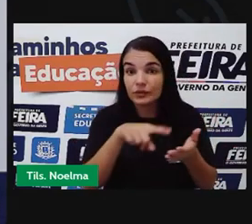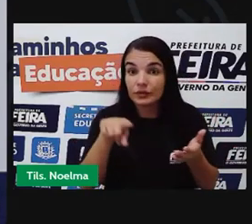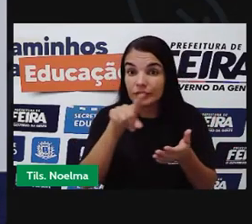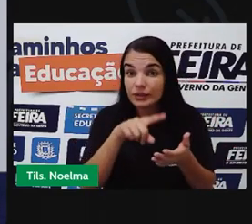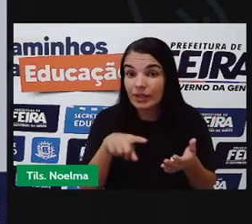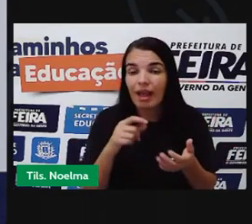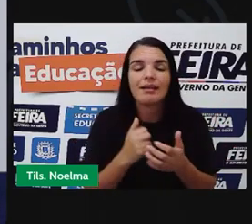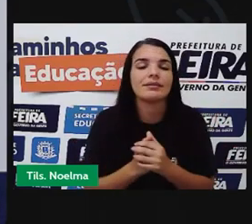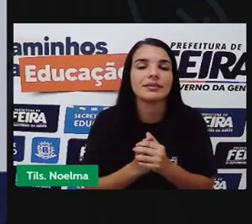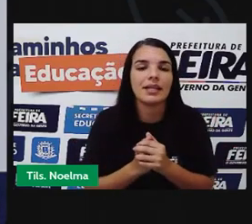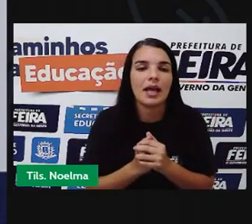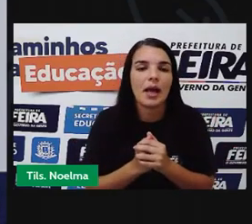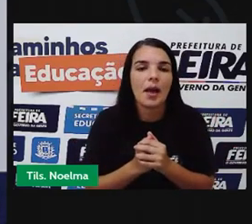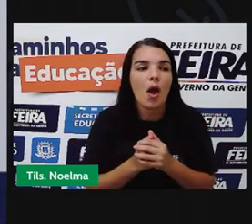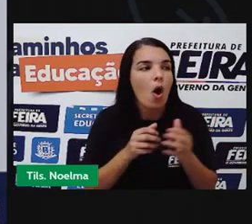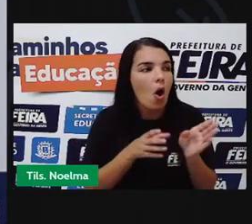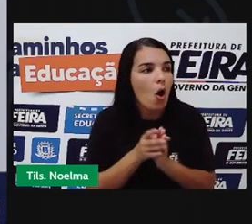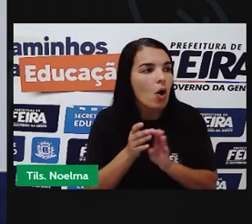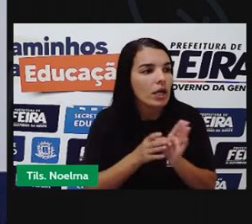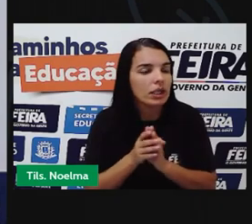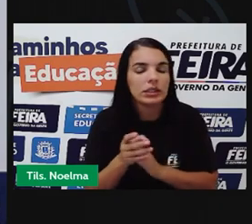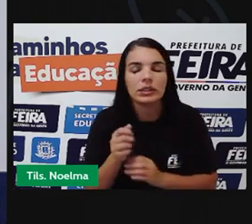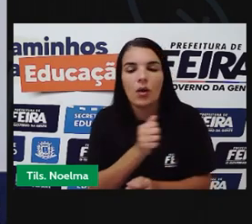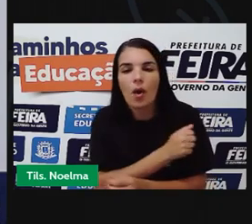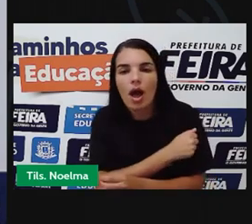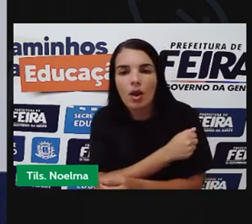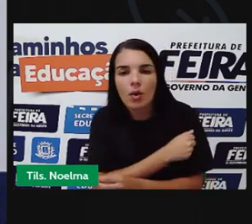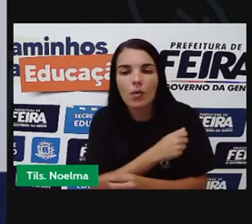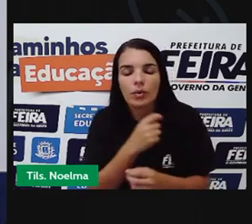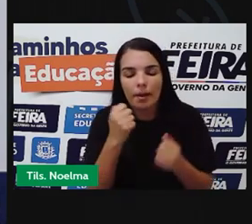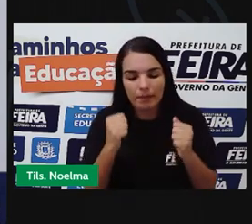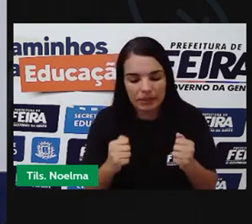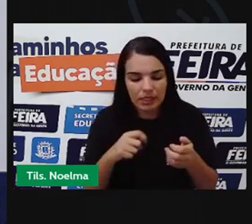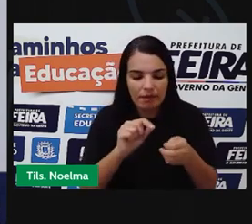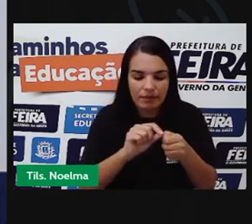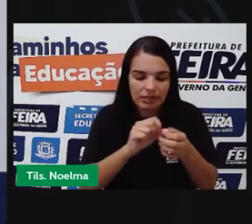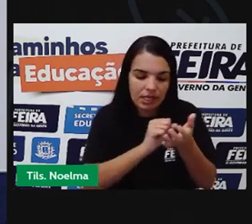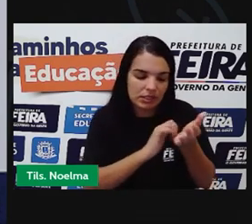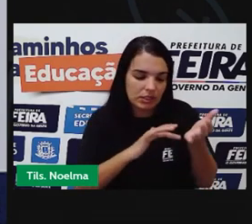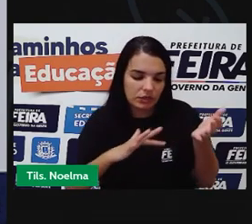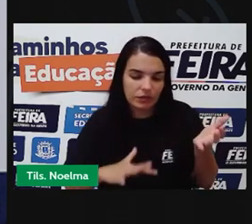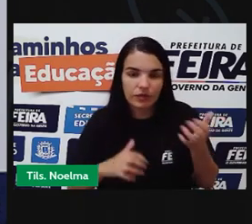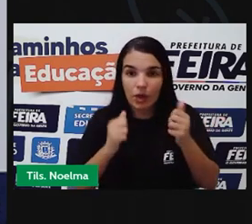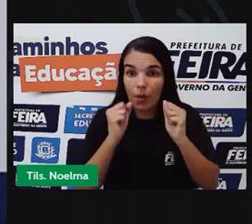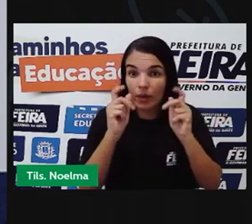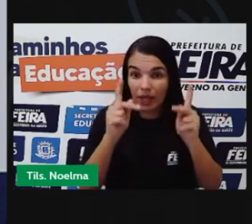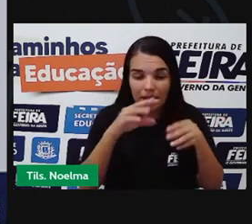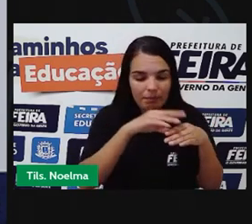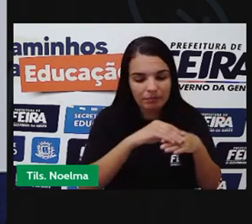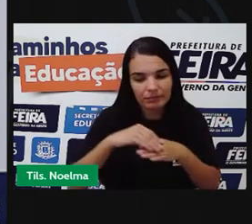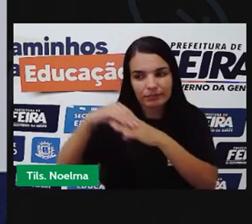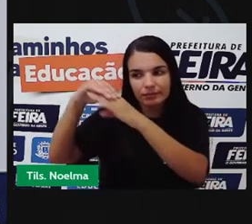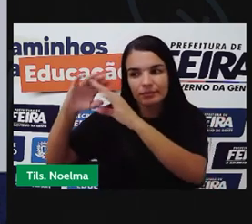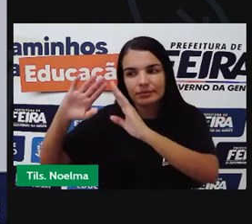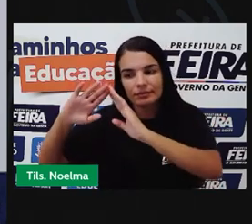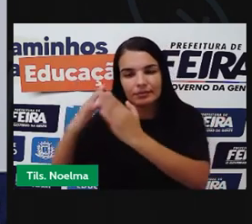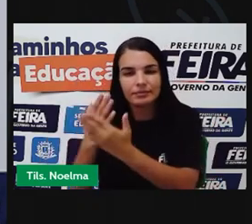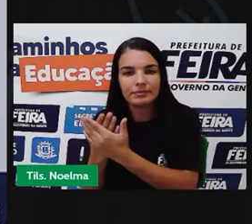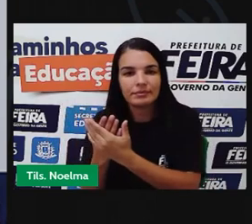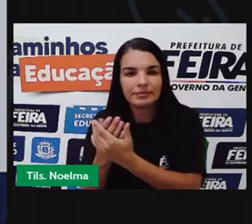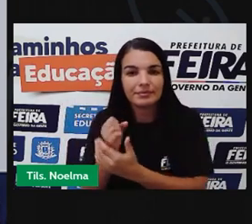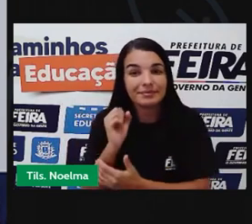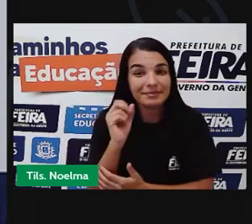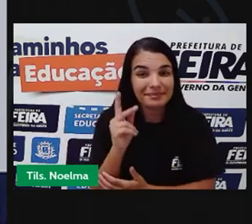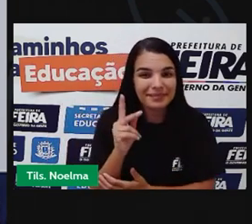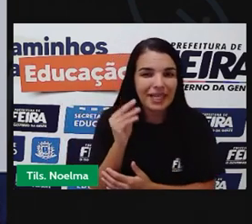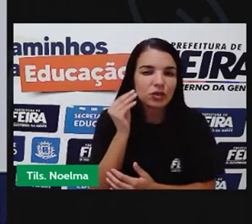percurso com atividades, orientações do aluno. Leia direitinho e realize essas atividades que deverão ser entregues às escolas de vocês,